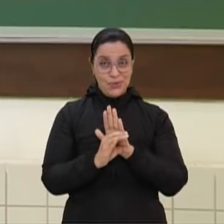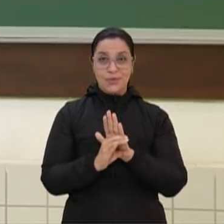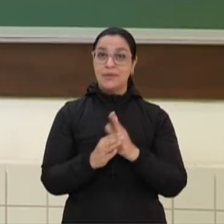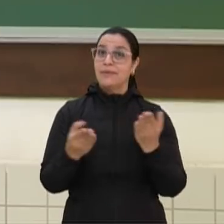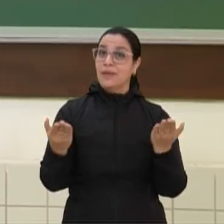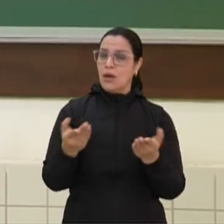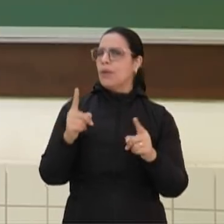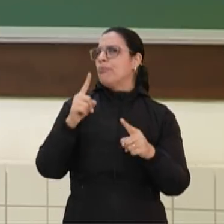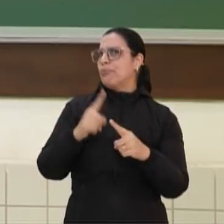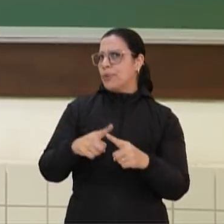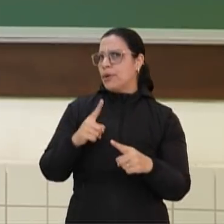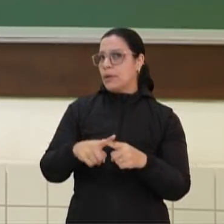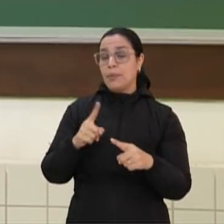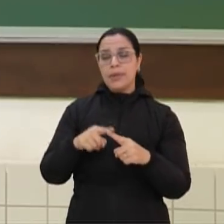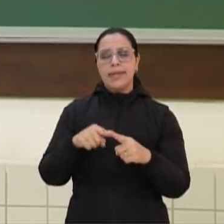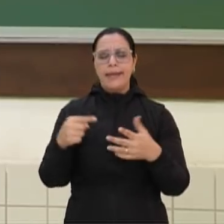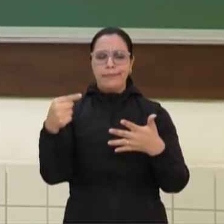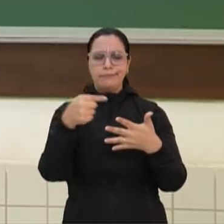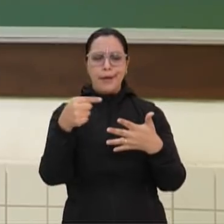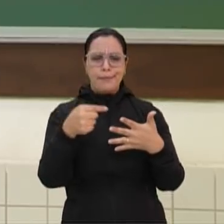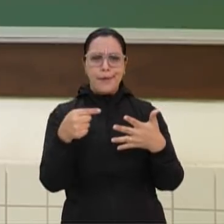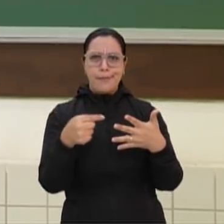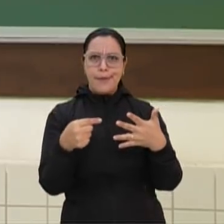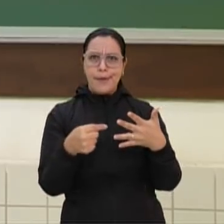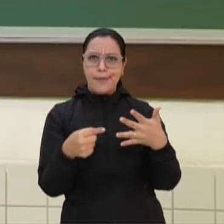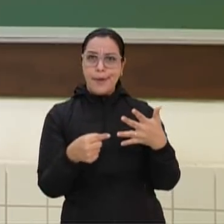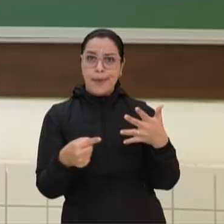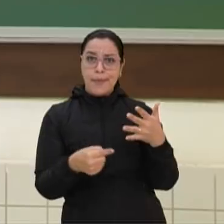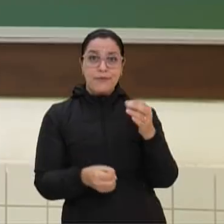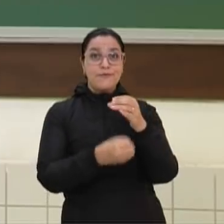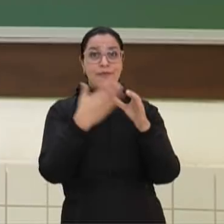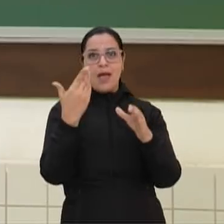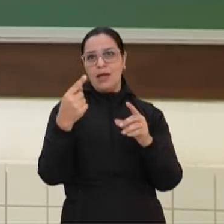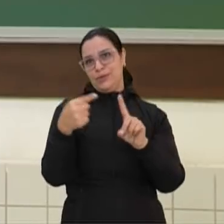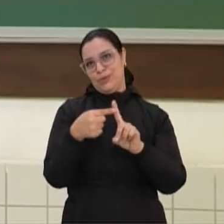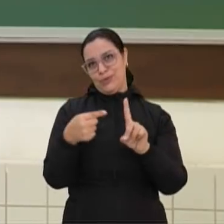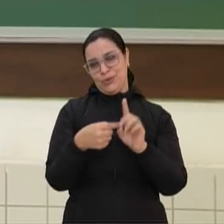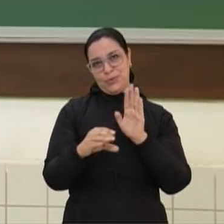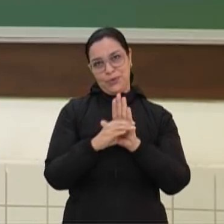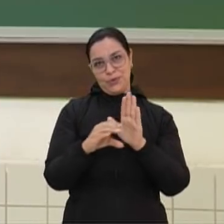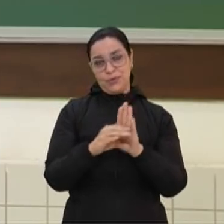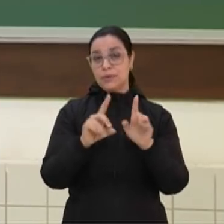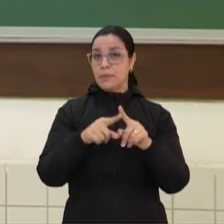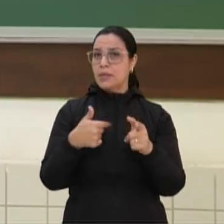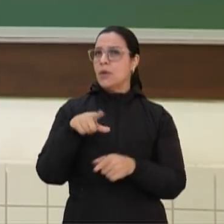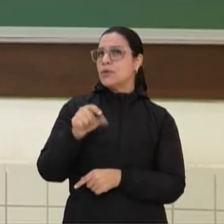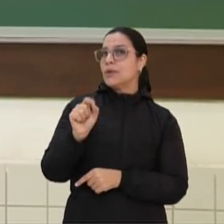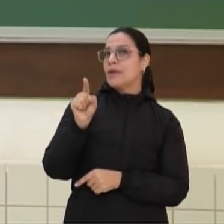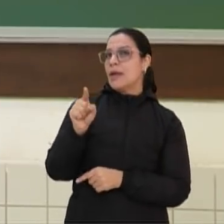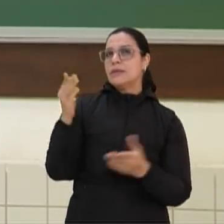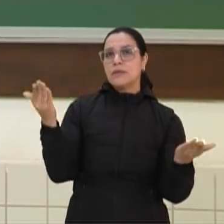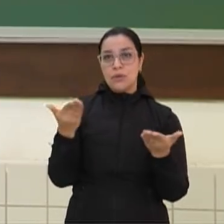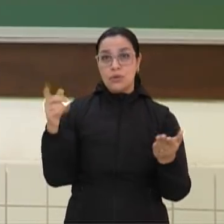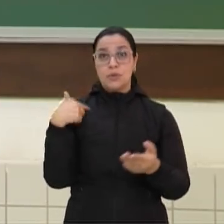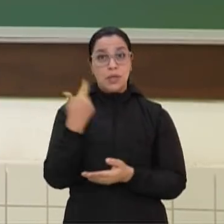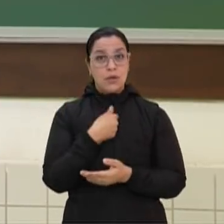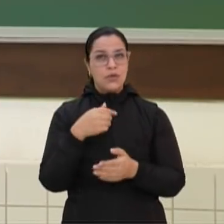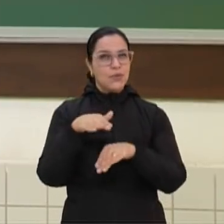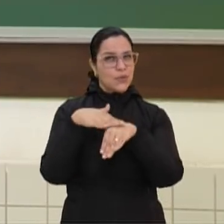né? Porque existem muitas e muitas outras crônicas, né? Mas eu selecionei essa crônica para